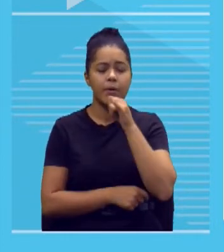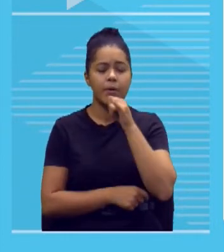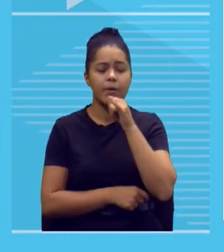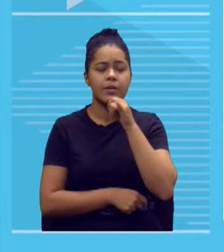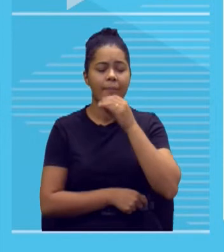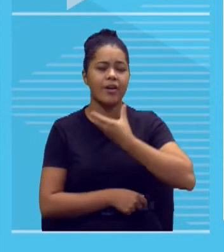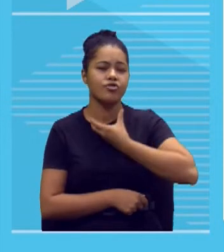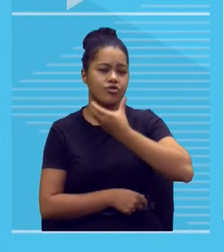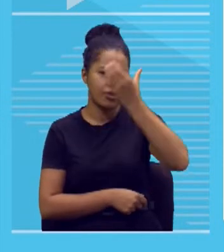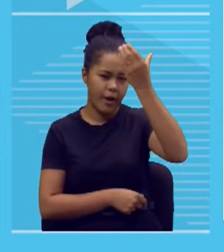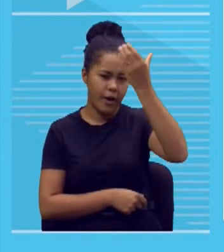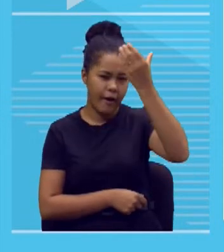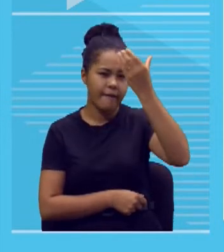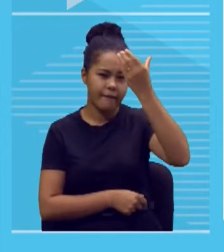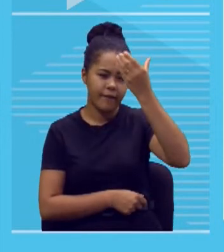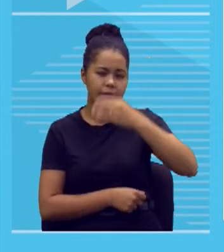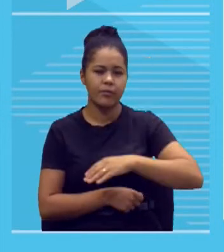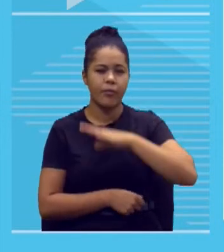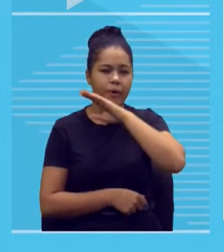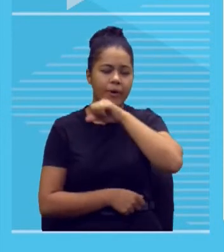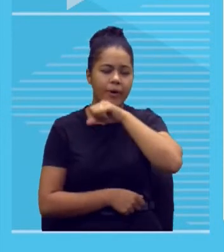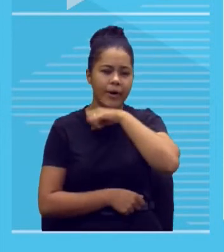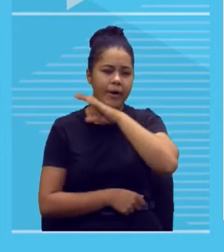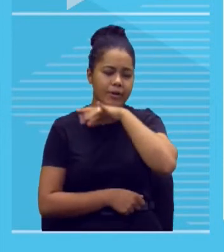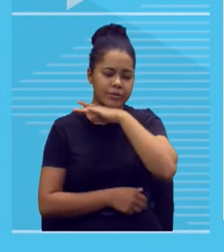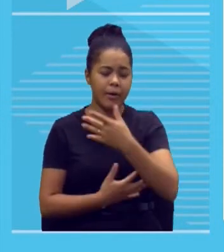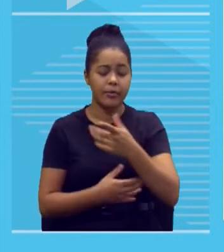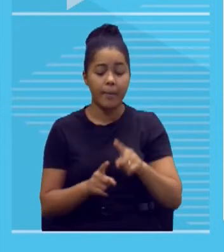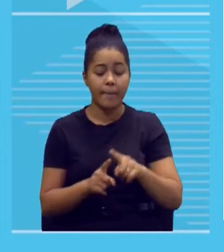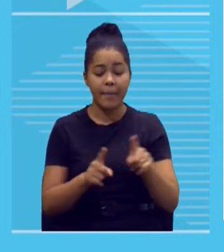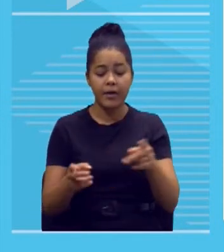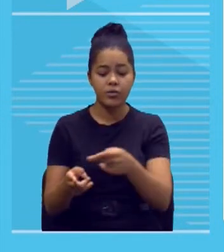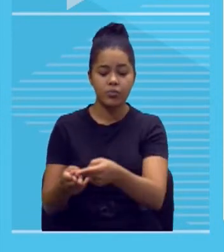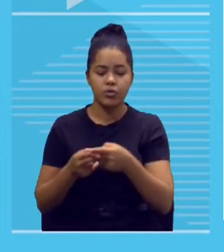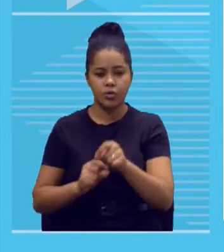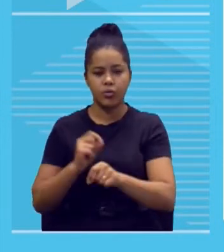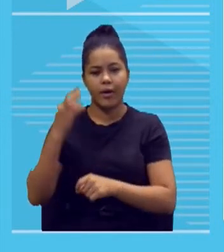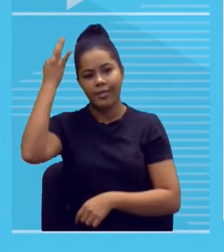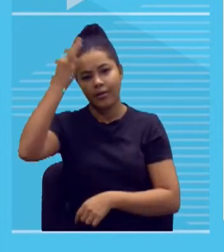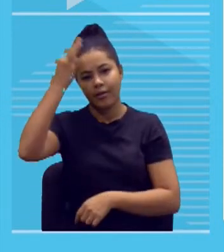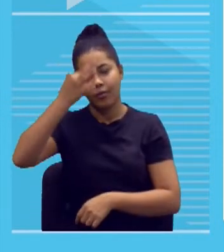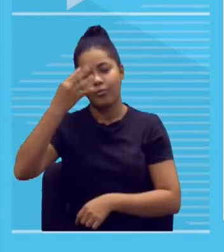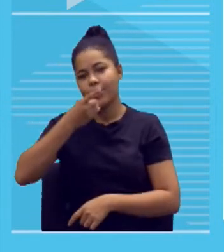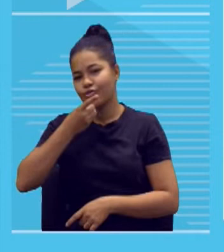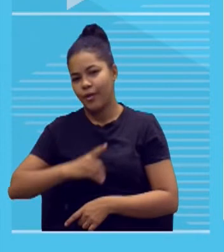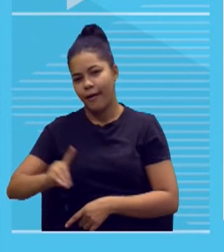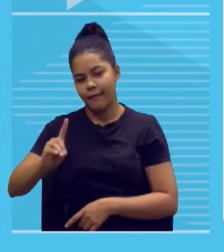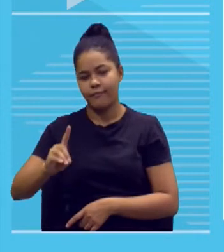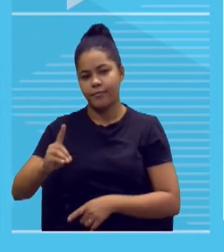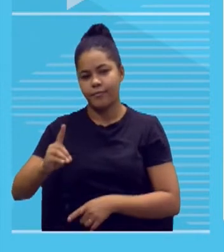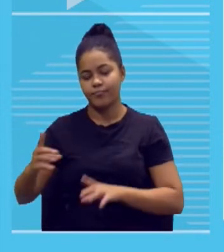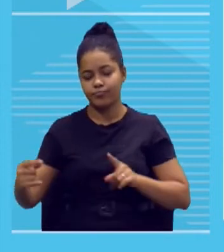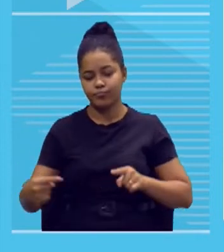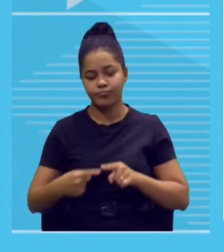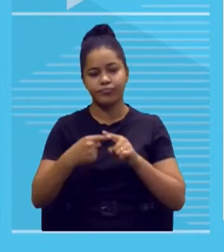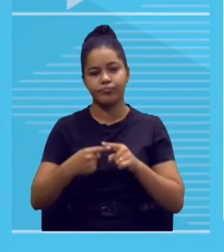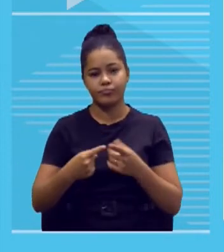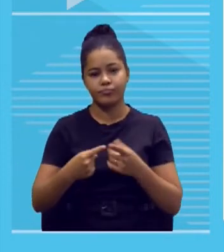tamanho do pescoço da girafa pegando o conhecimento do Charles Darwin